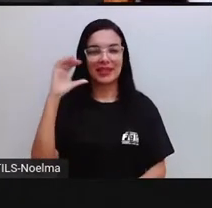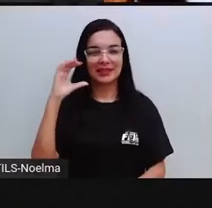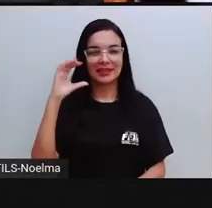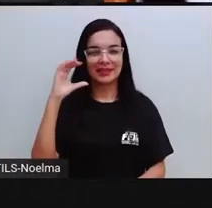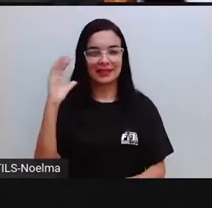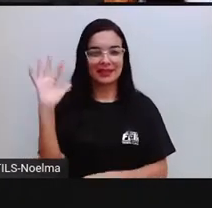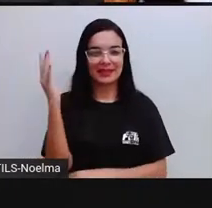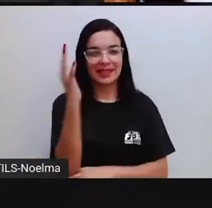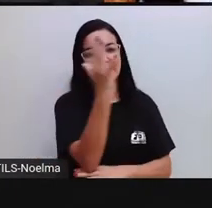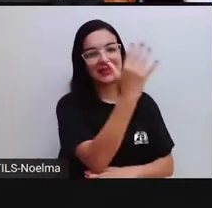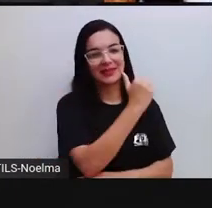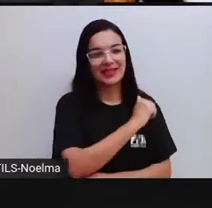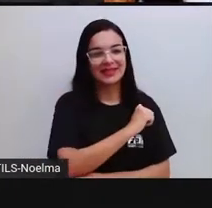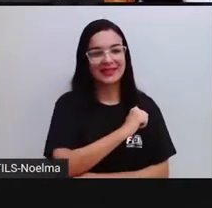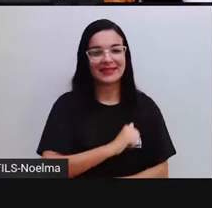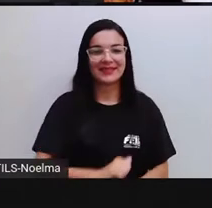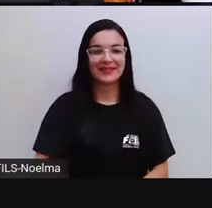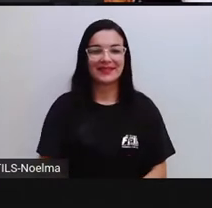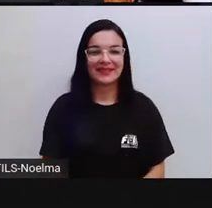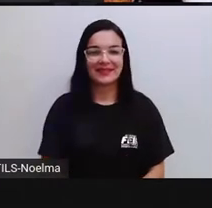Natureza. Vamos à aula?